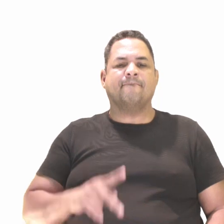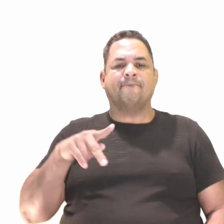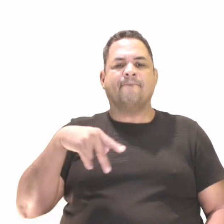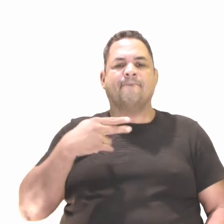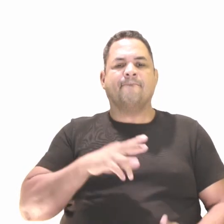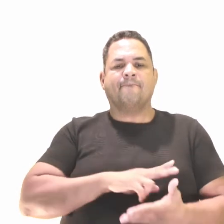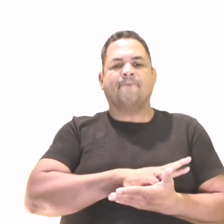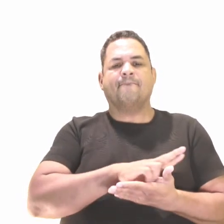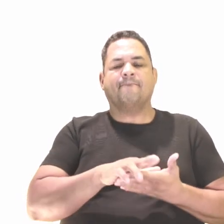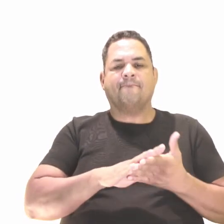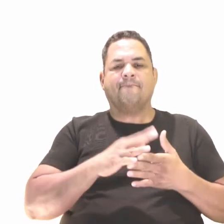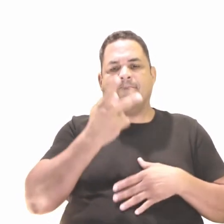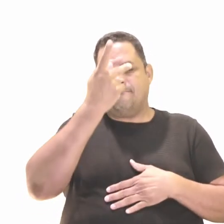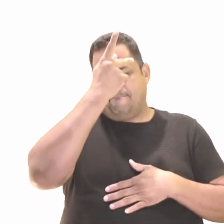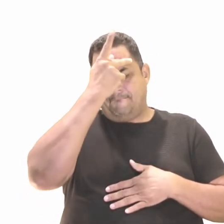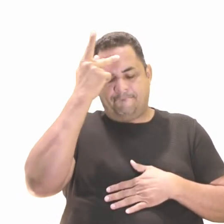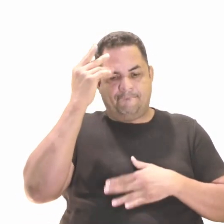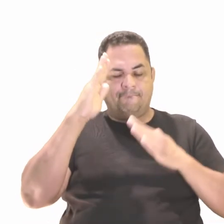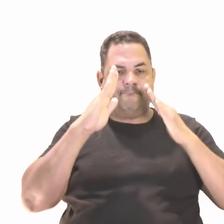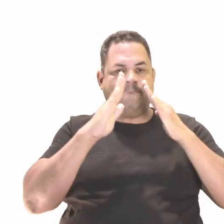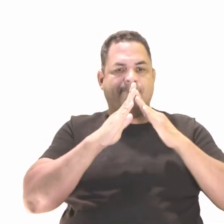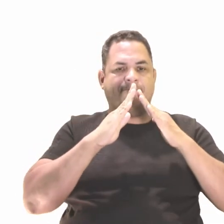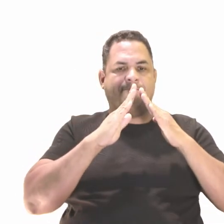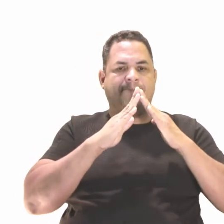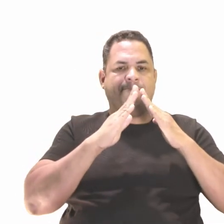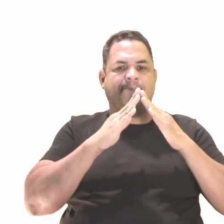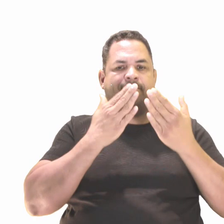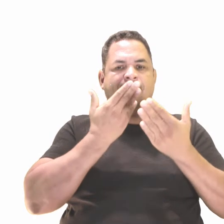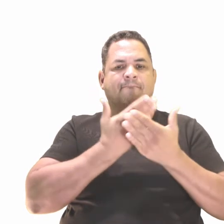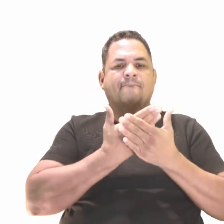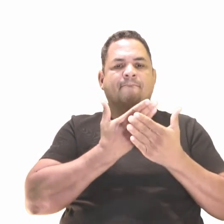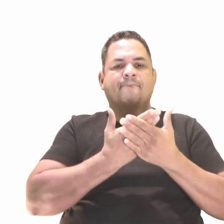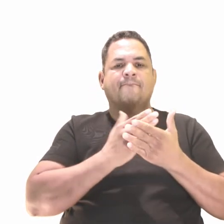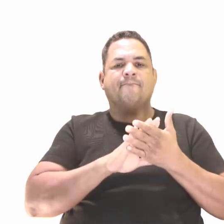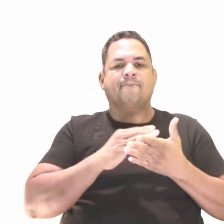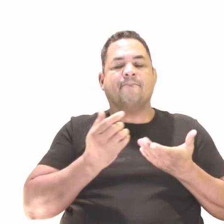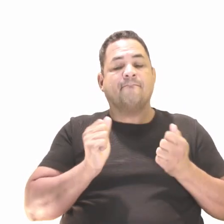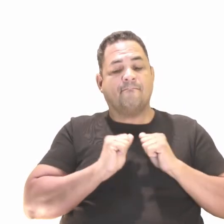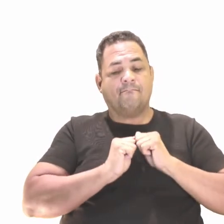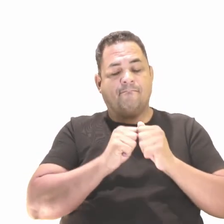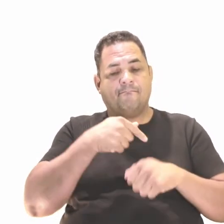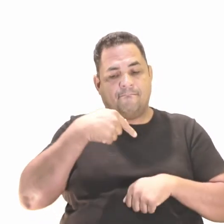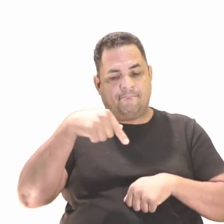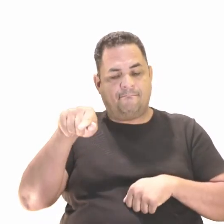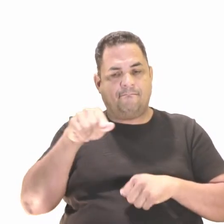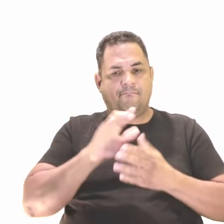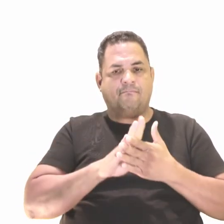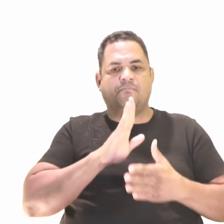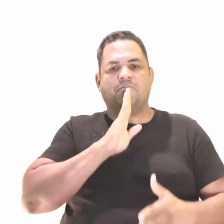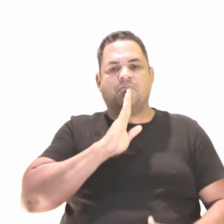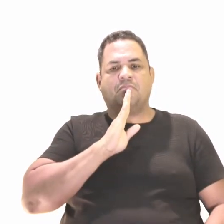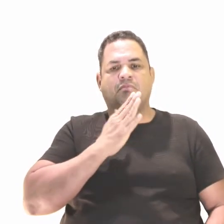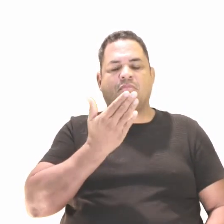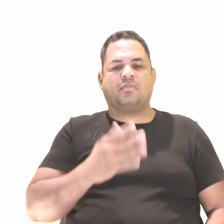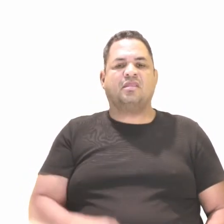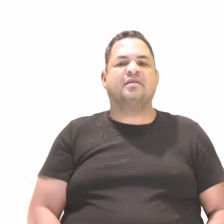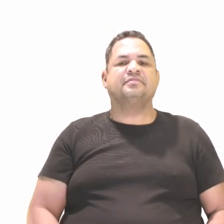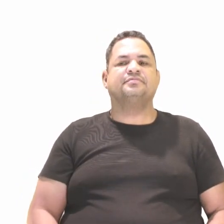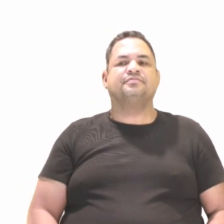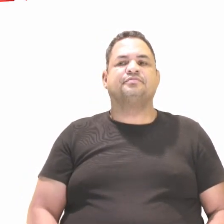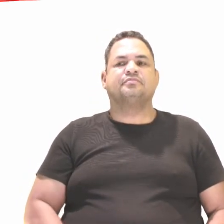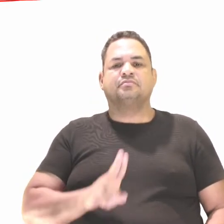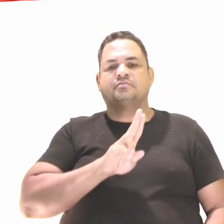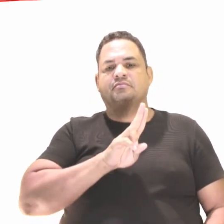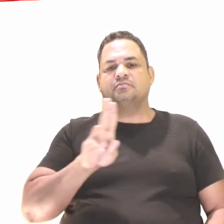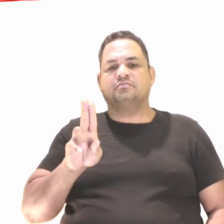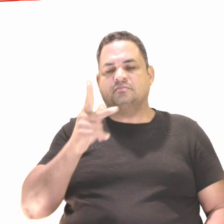que muitas pessoas da escola vão e ela conhece muitos deles. Aí ele fala o nome aqui